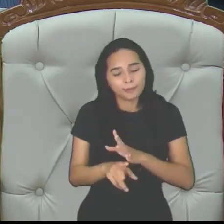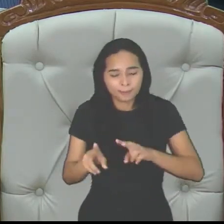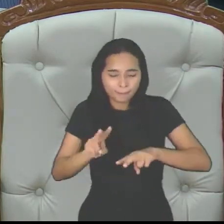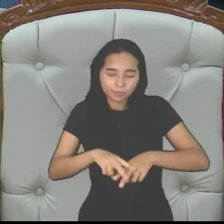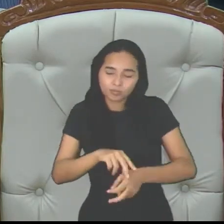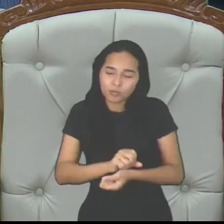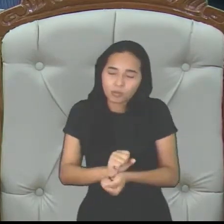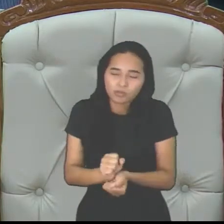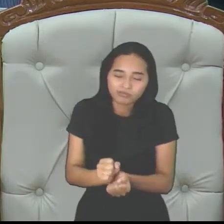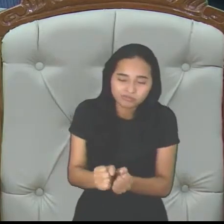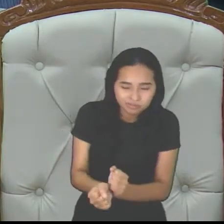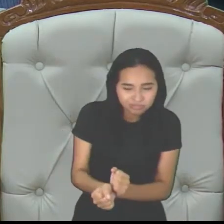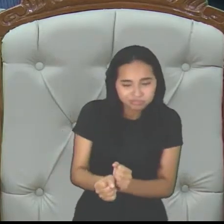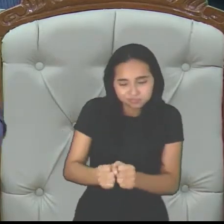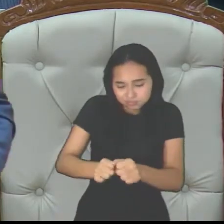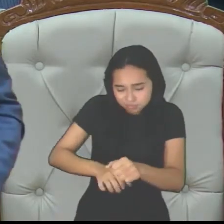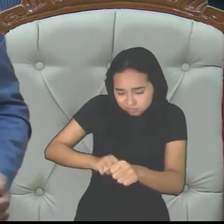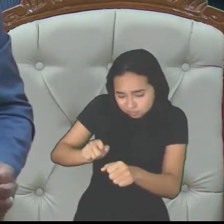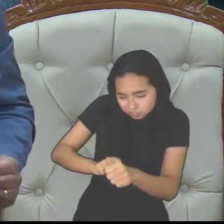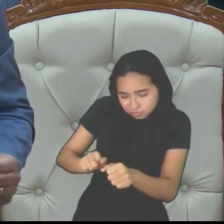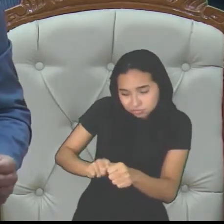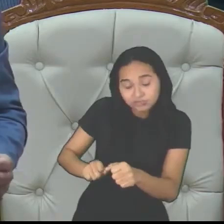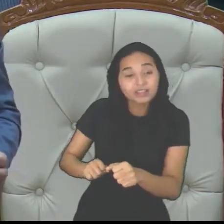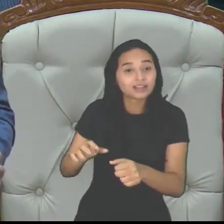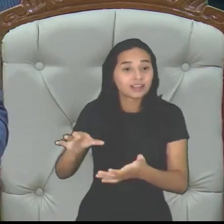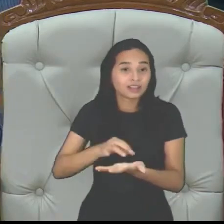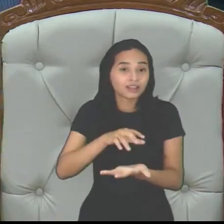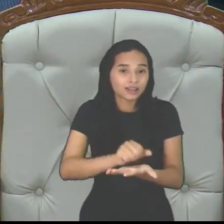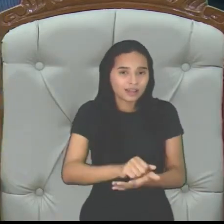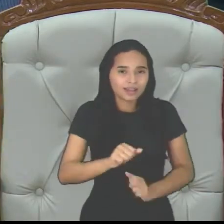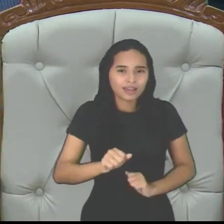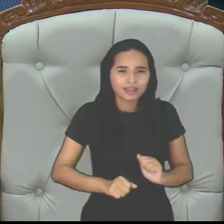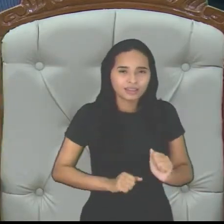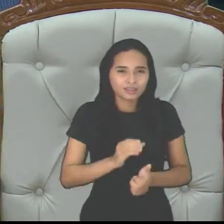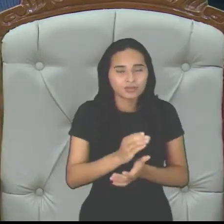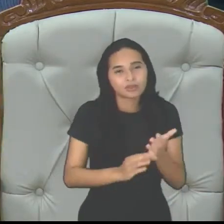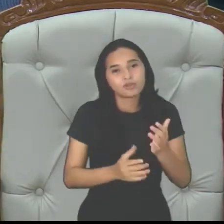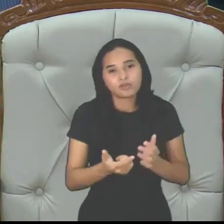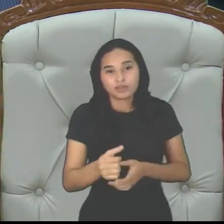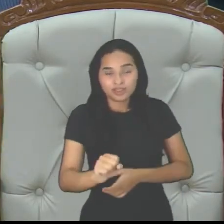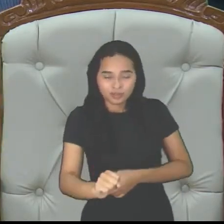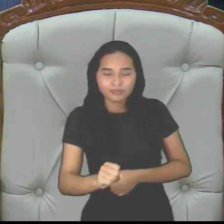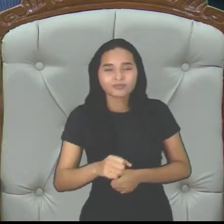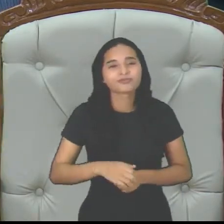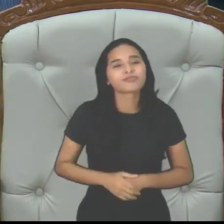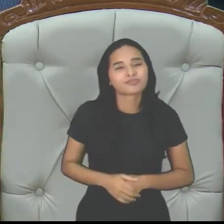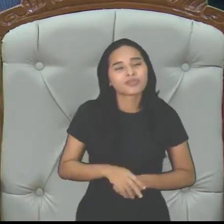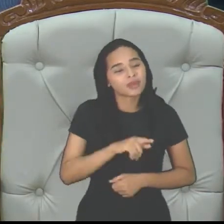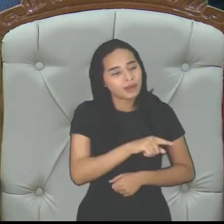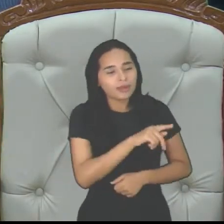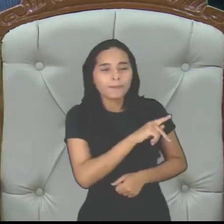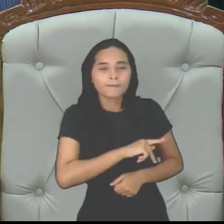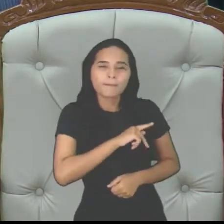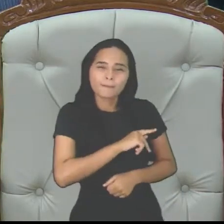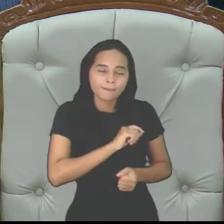preso, segundo está registrado em Atos capítulo 28, Paulo está em prisão